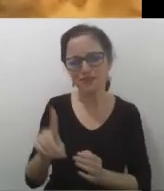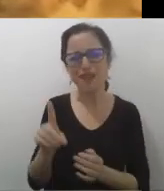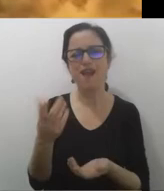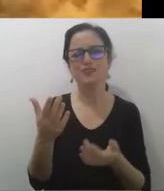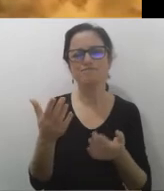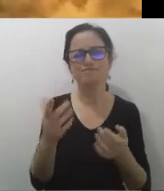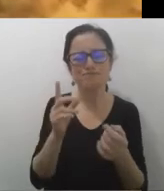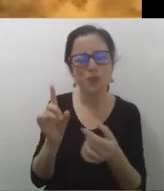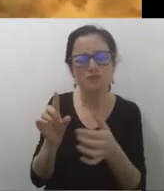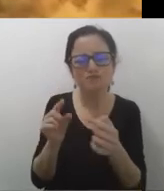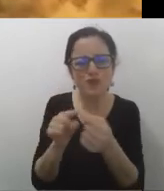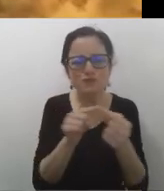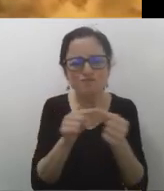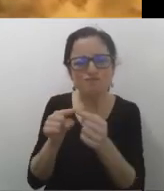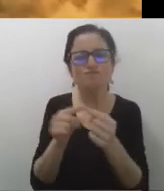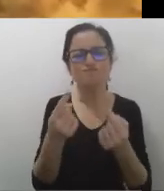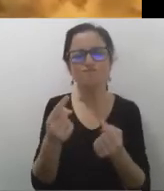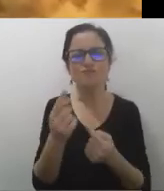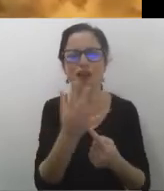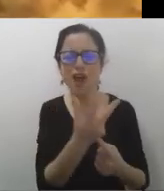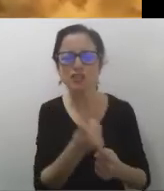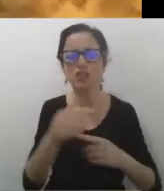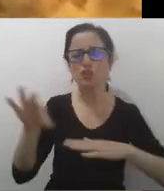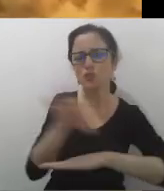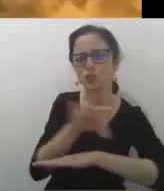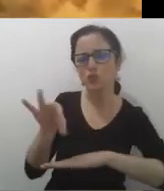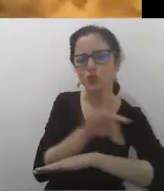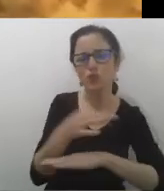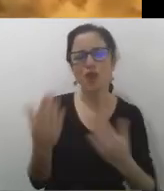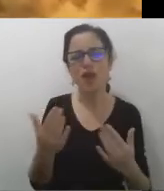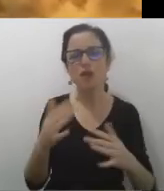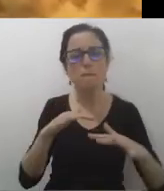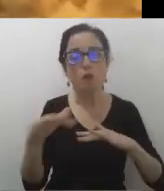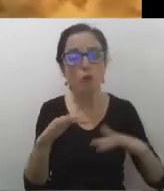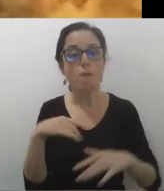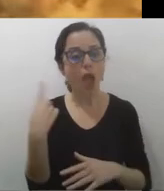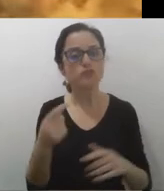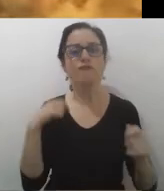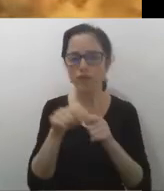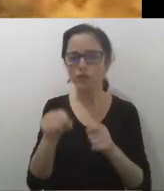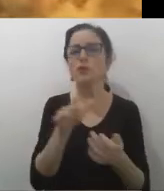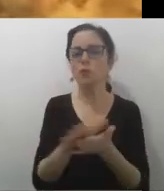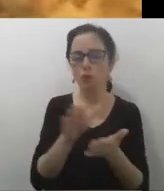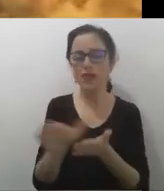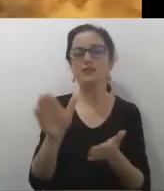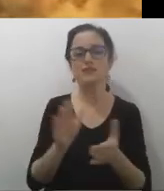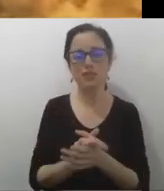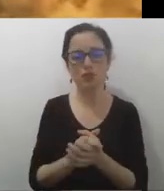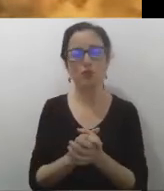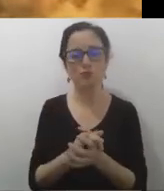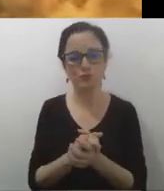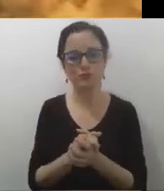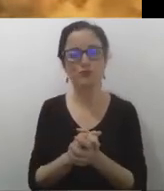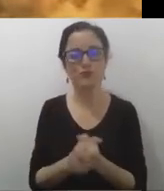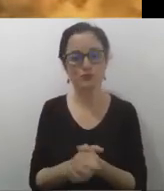design com campos que eles são tão próximos, né? Como é o caso da arte e da arquitetura, e é o movimento que a gente faz aqui